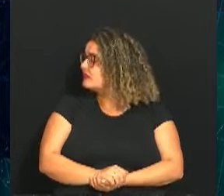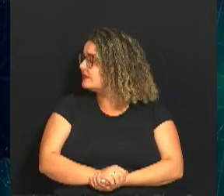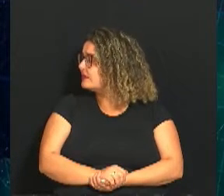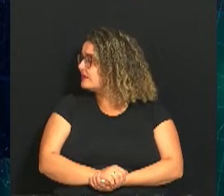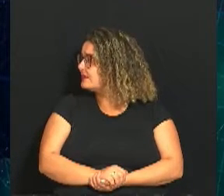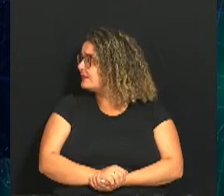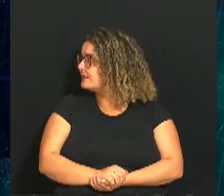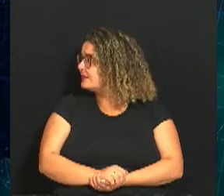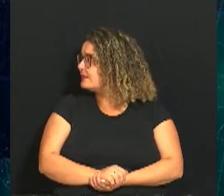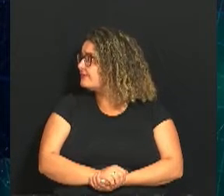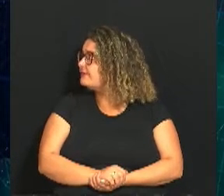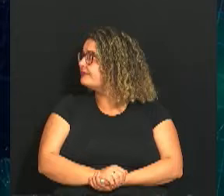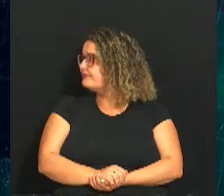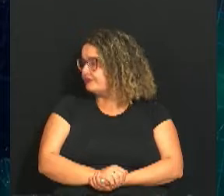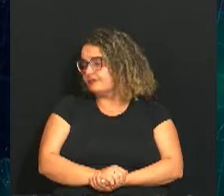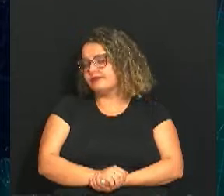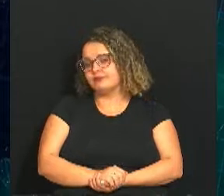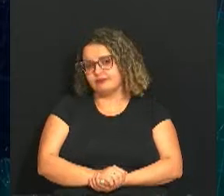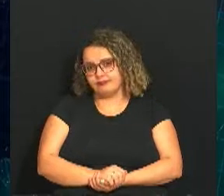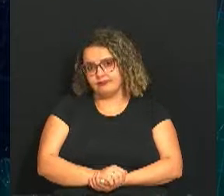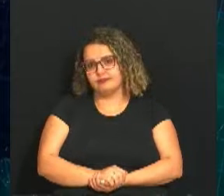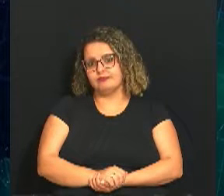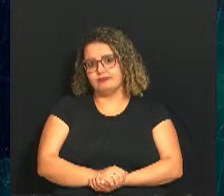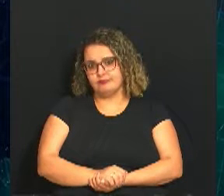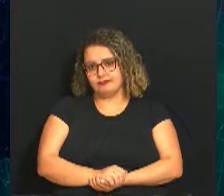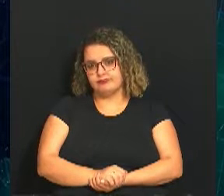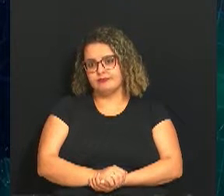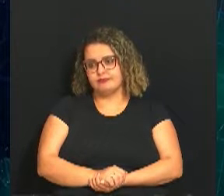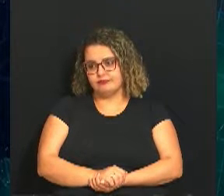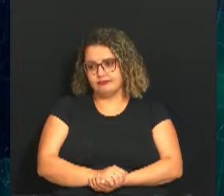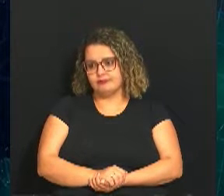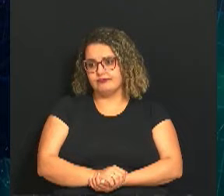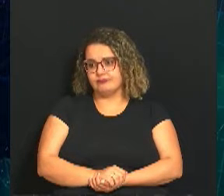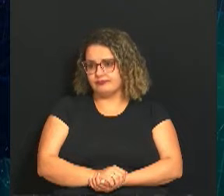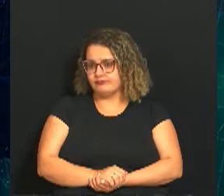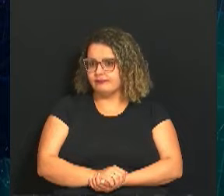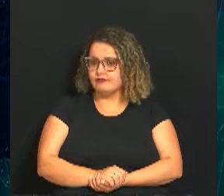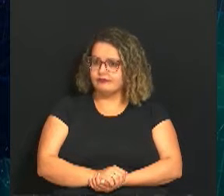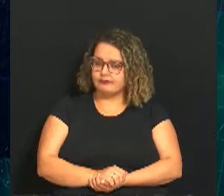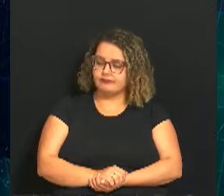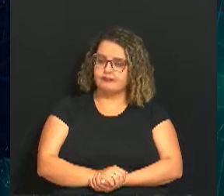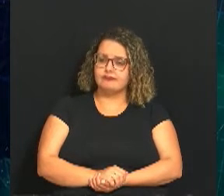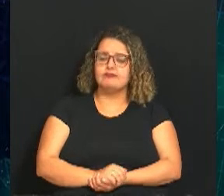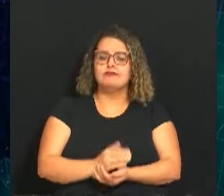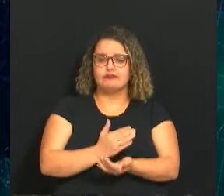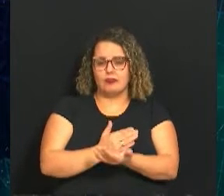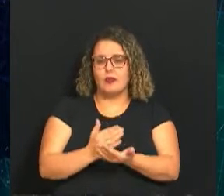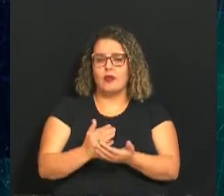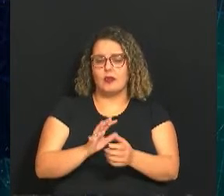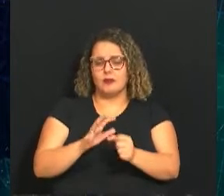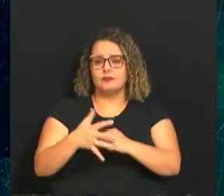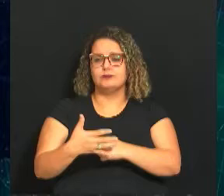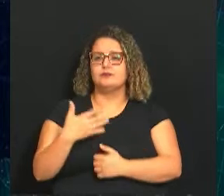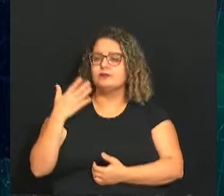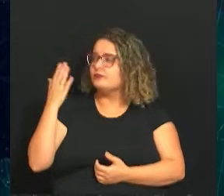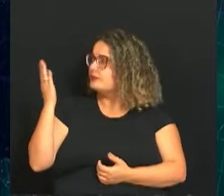21.245. Agora Vinhedo já apresenta 13.149 casos desde o início da pandemia.